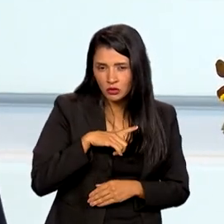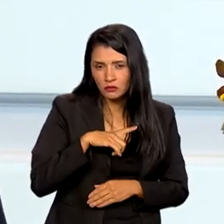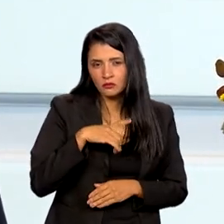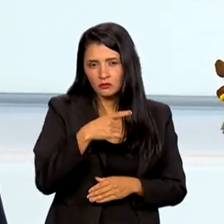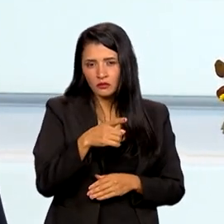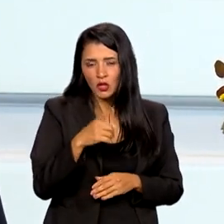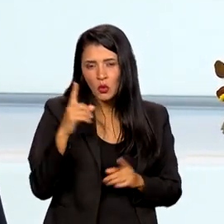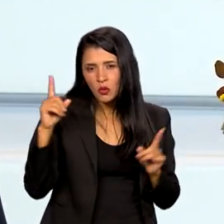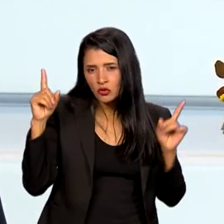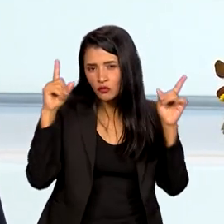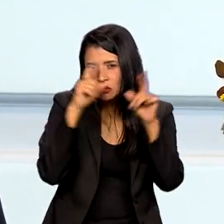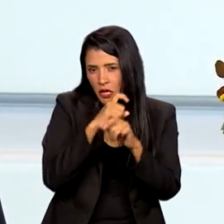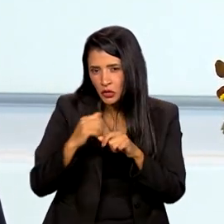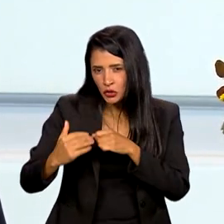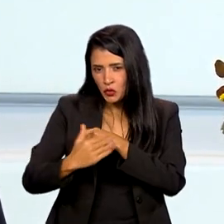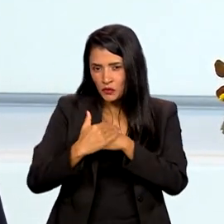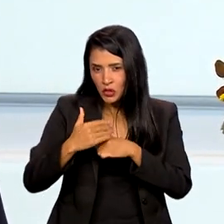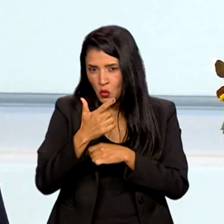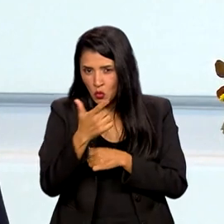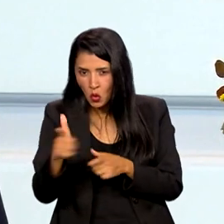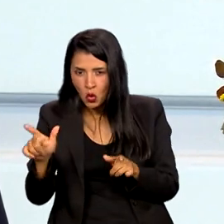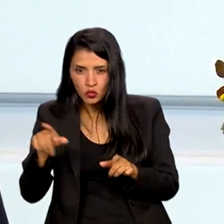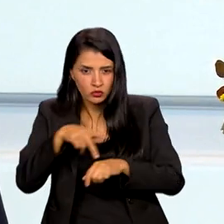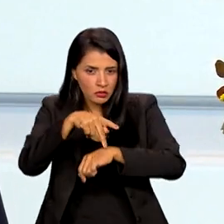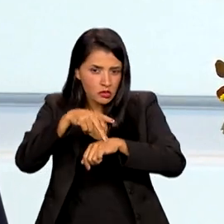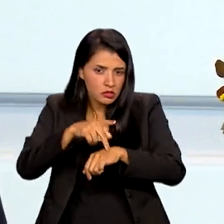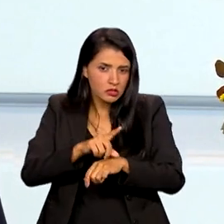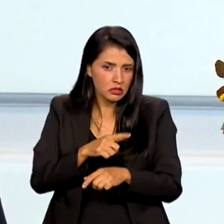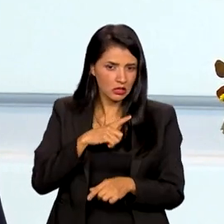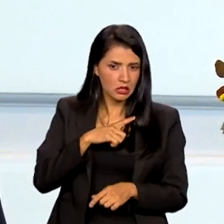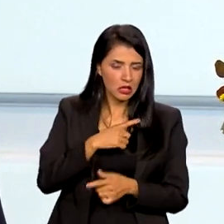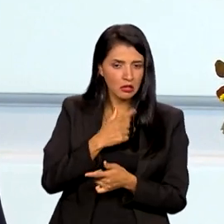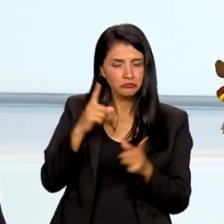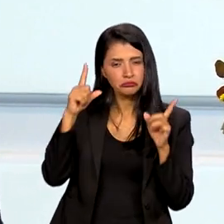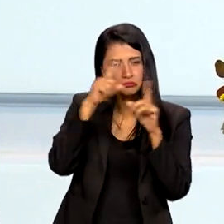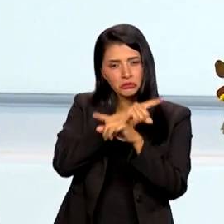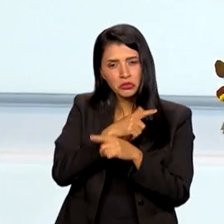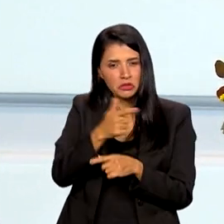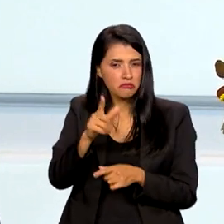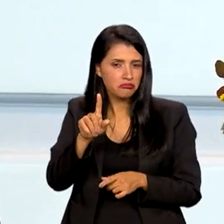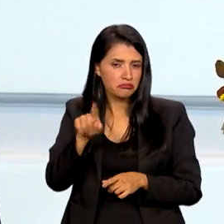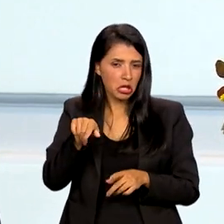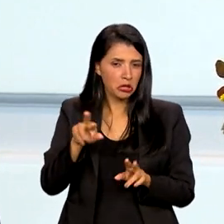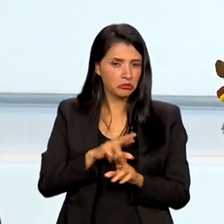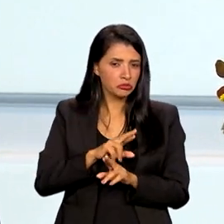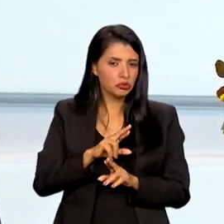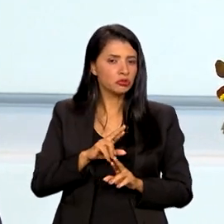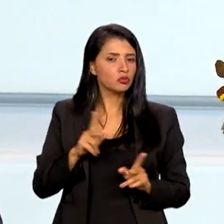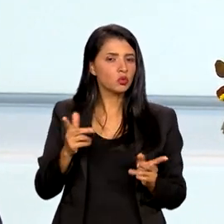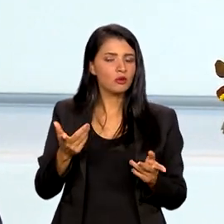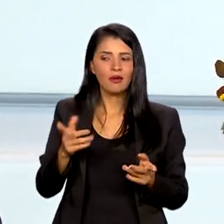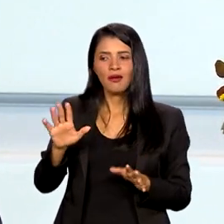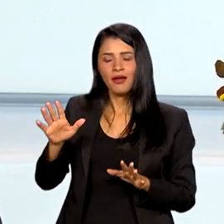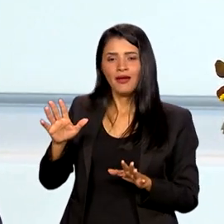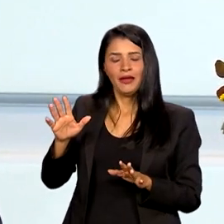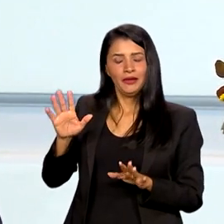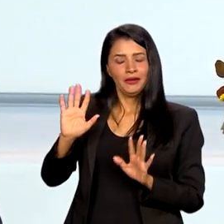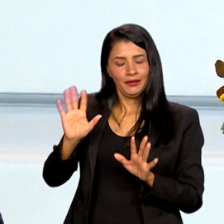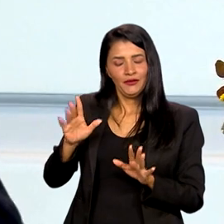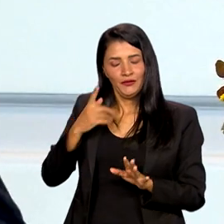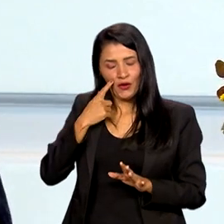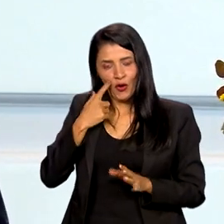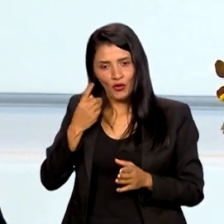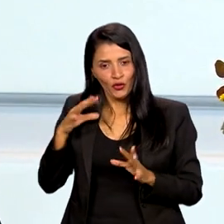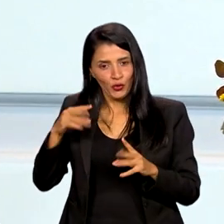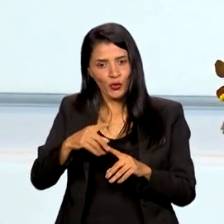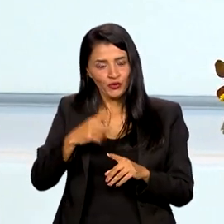uma dificuldade em conversar com os outros países? Não. Que podem pensar diferente em relação a isso? Não, veja, todo mundo pensa diferente.